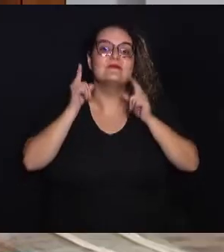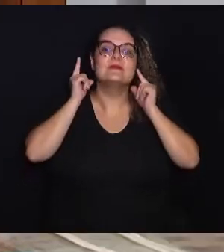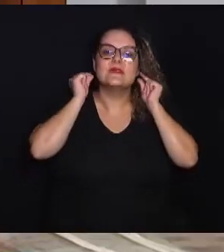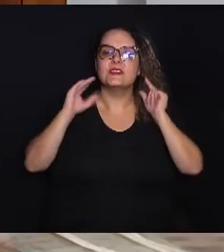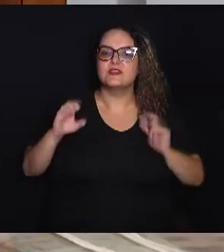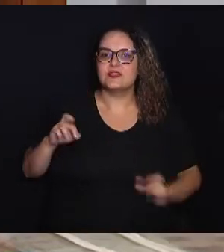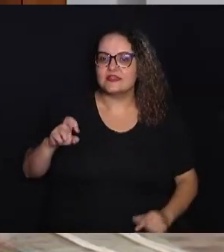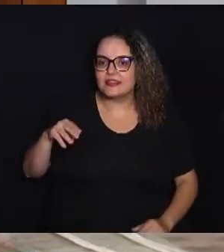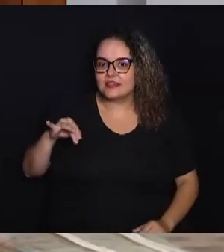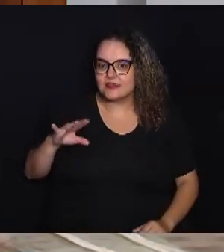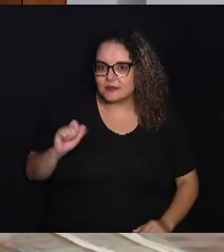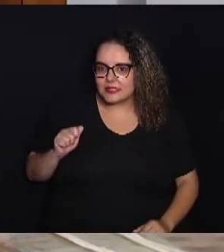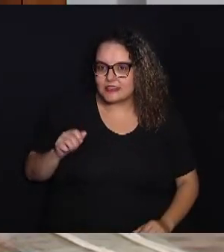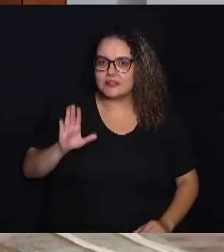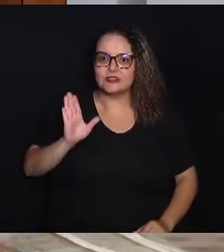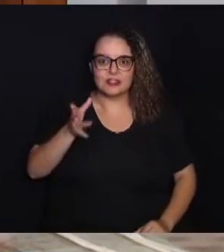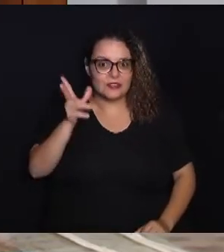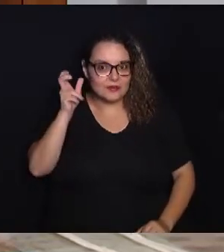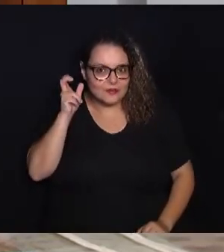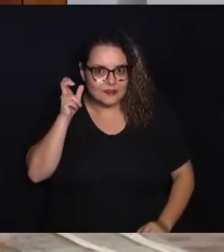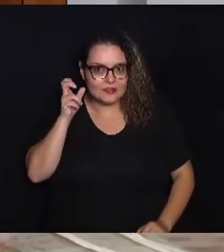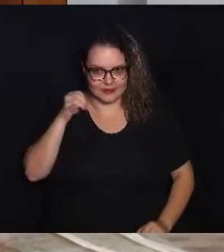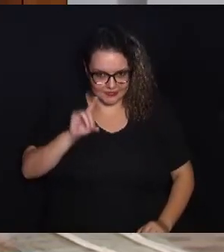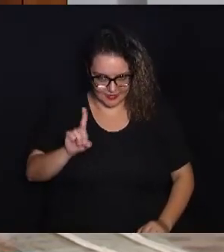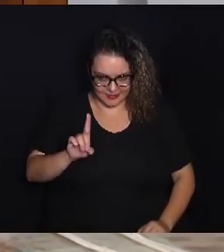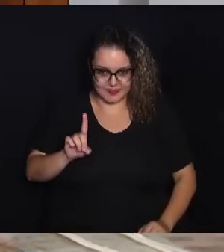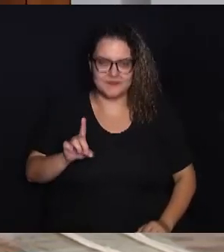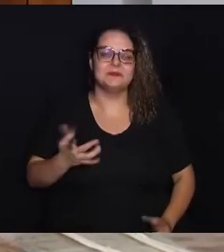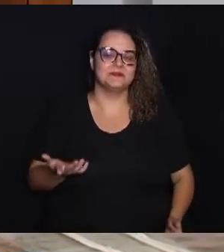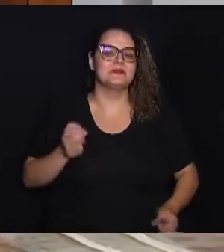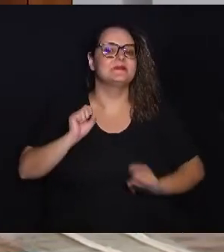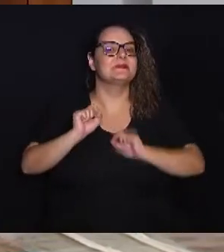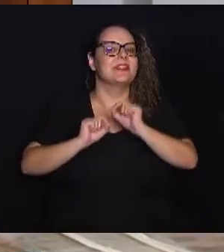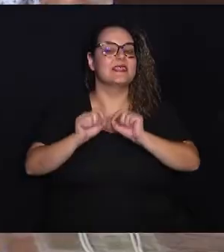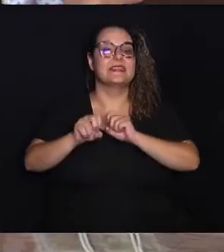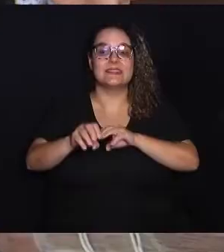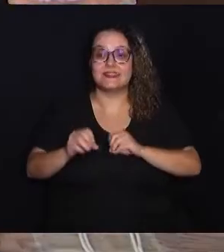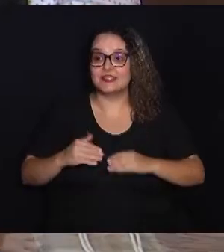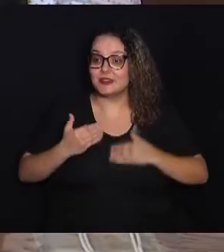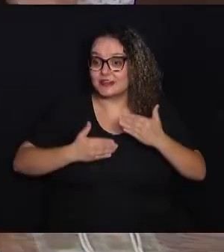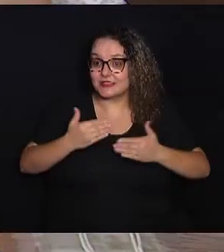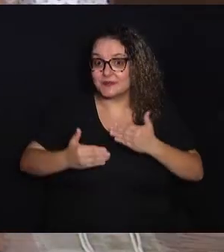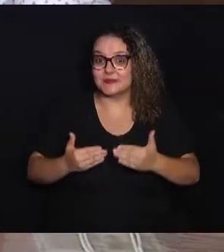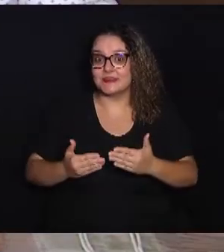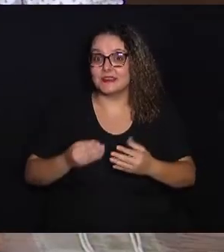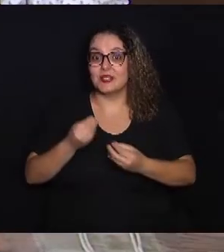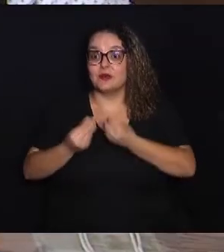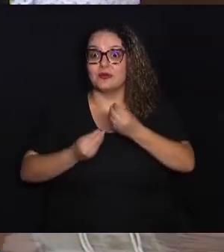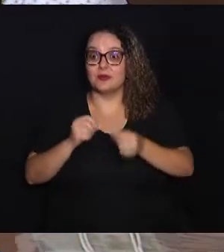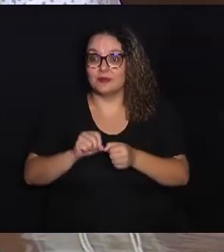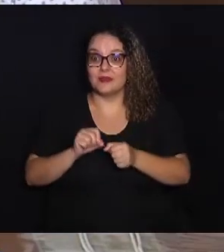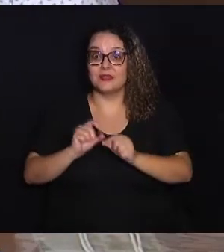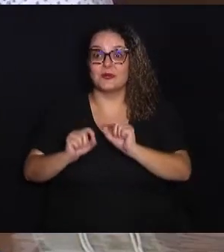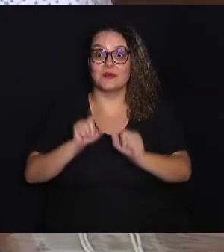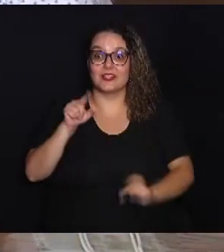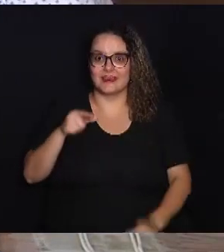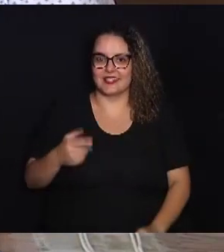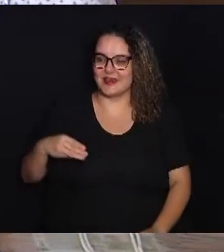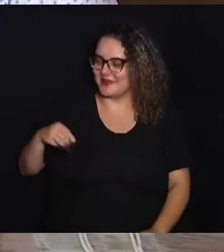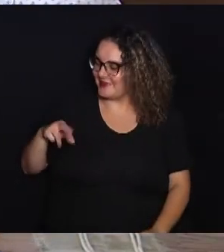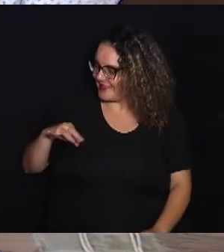ouviu falar? Se não, quem vai ensinar aqui pra gente todo esse processo de como fazer e o que é a